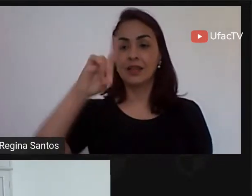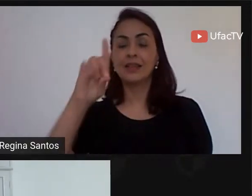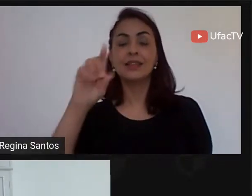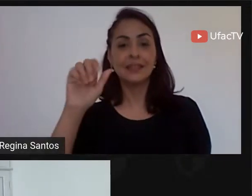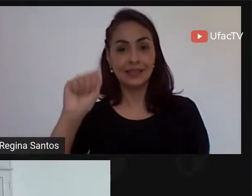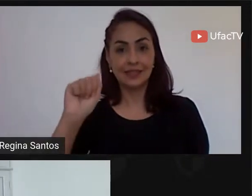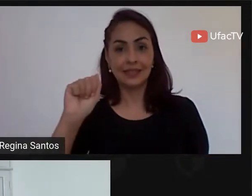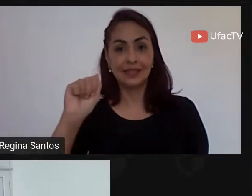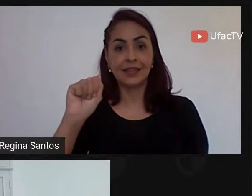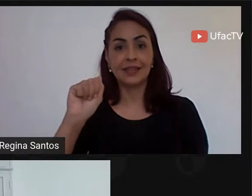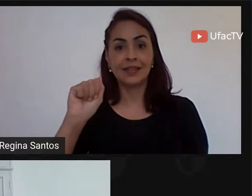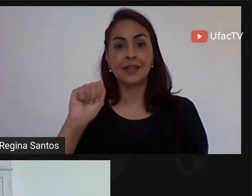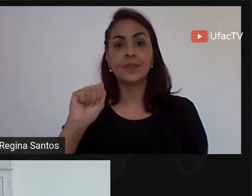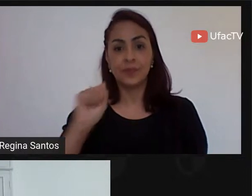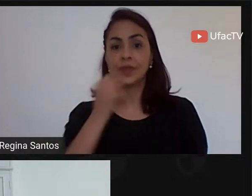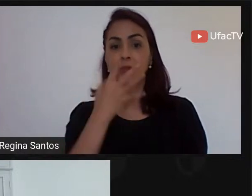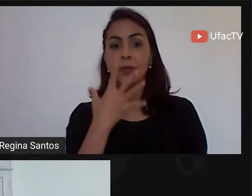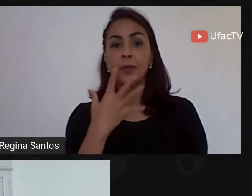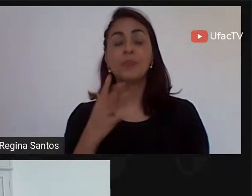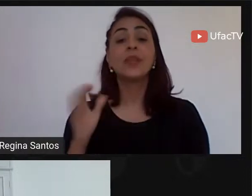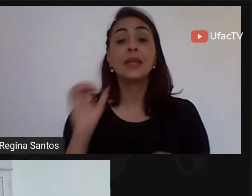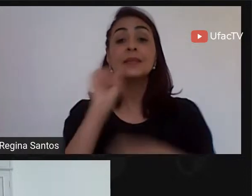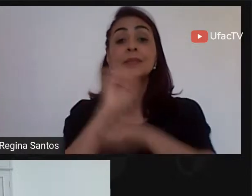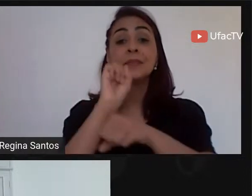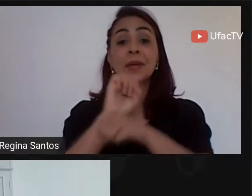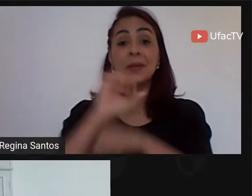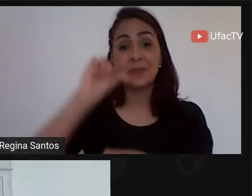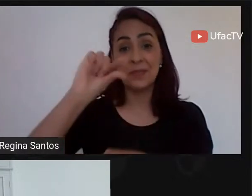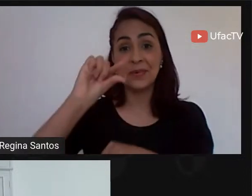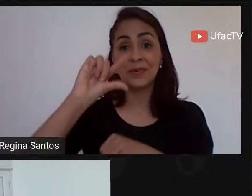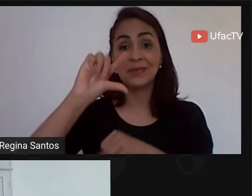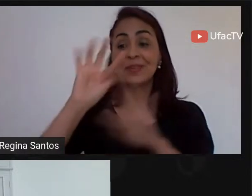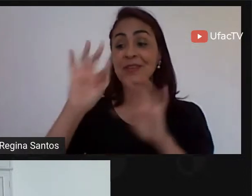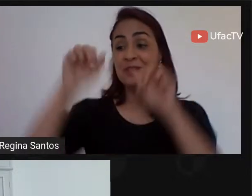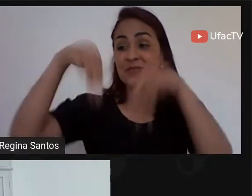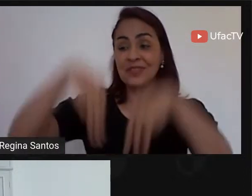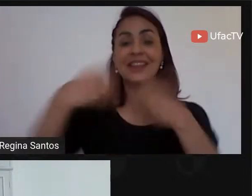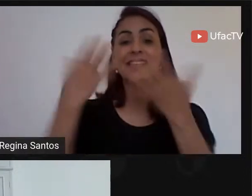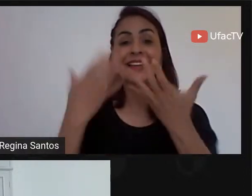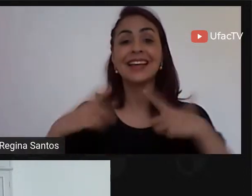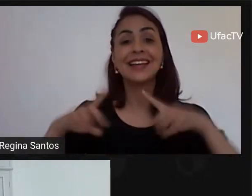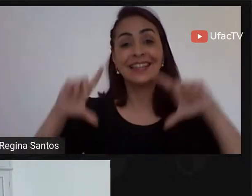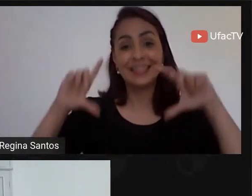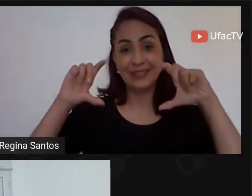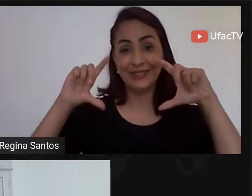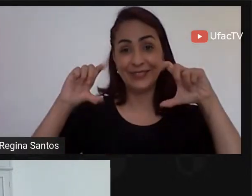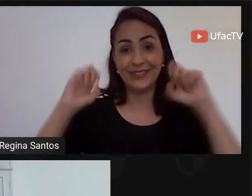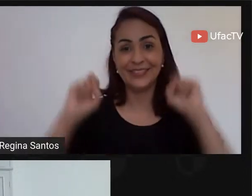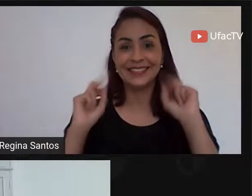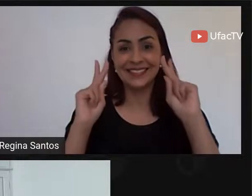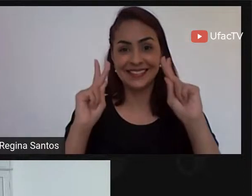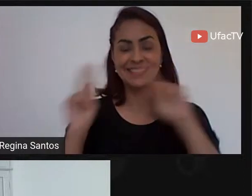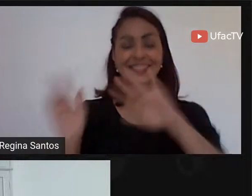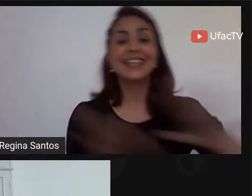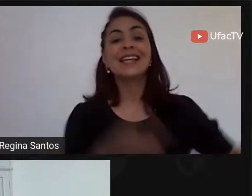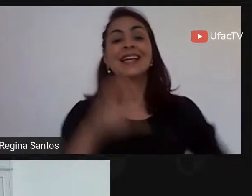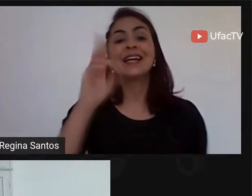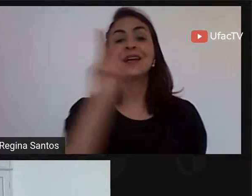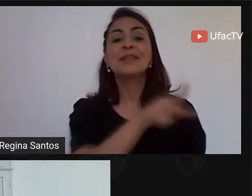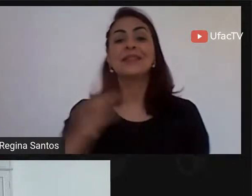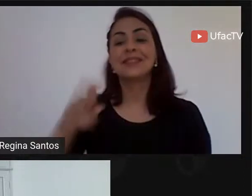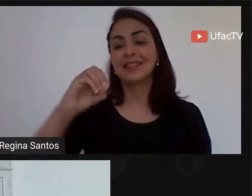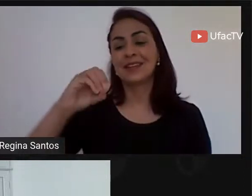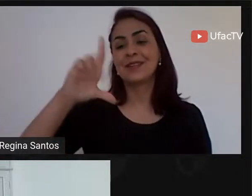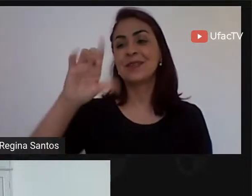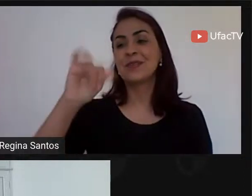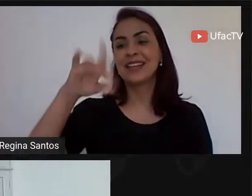o meu negócio é bater a foto, professora Olinda, quanto elogio, quanto a satisfação, quanto a emoção,